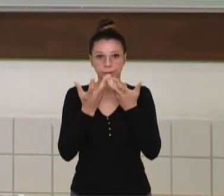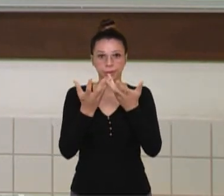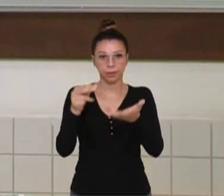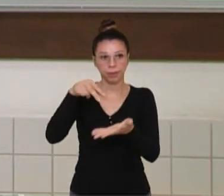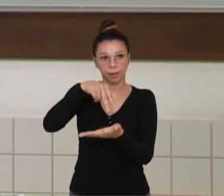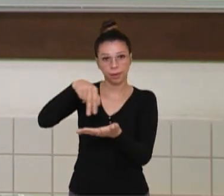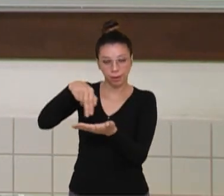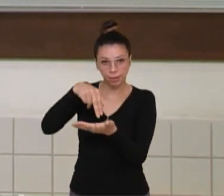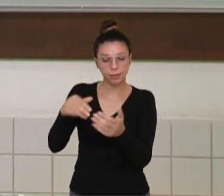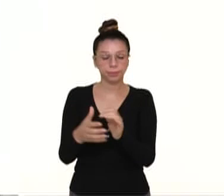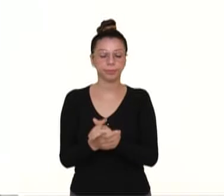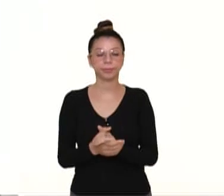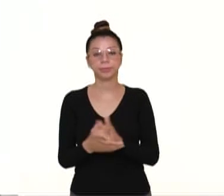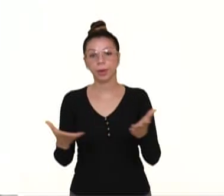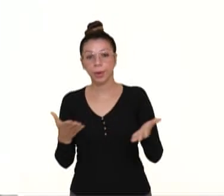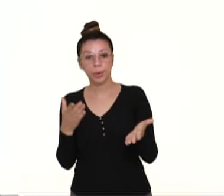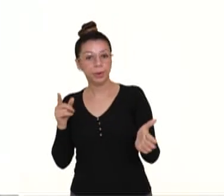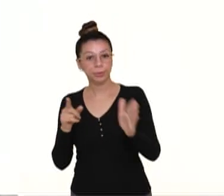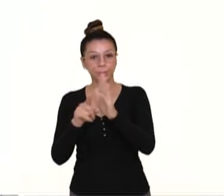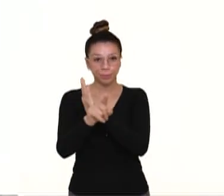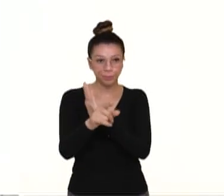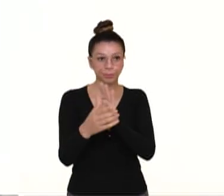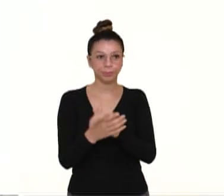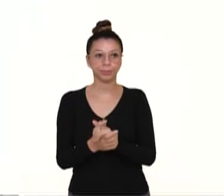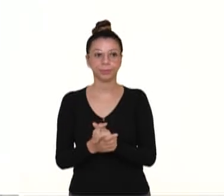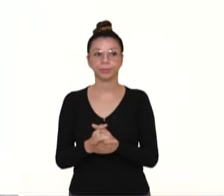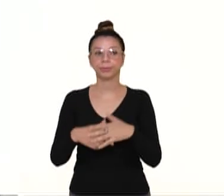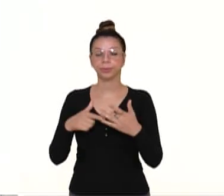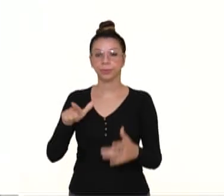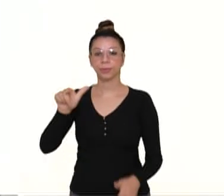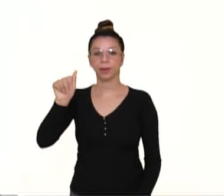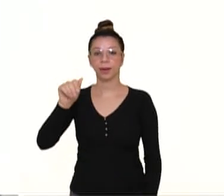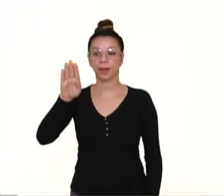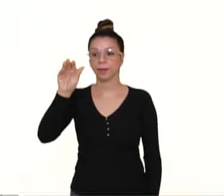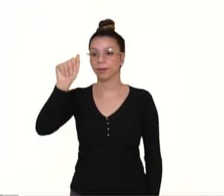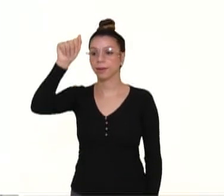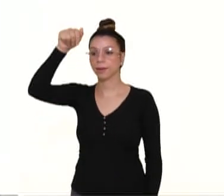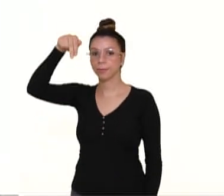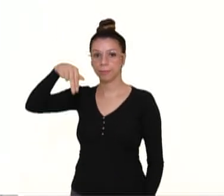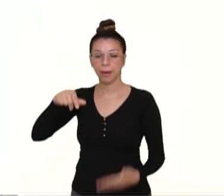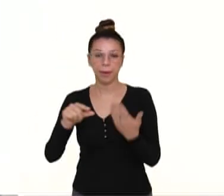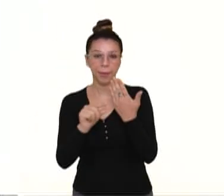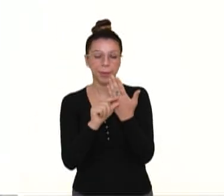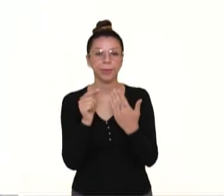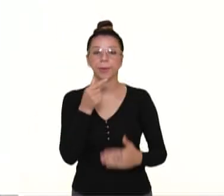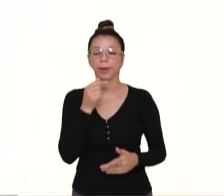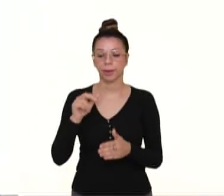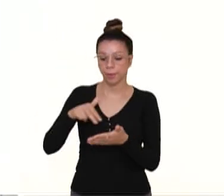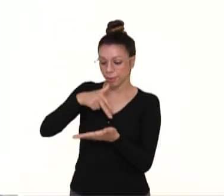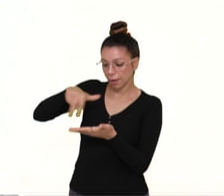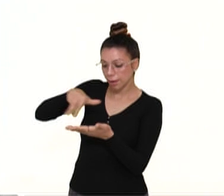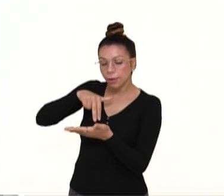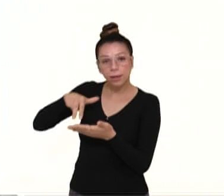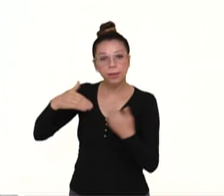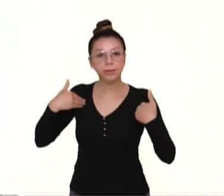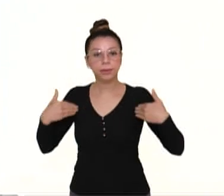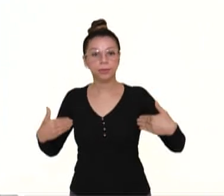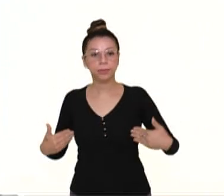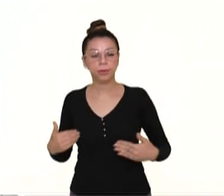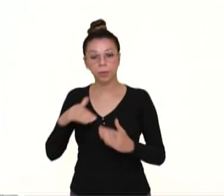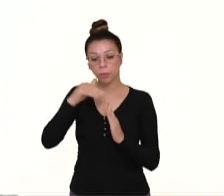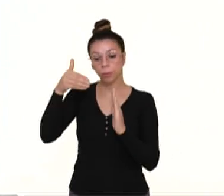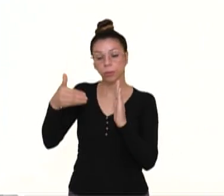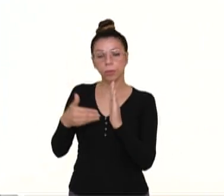um teste aqui para vocês. Para Laban, a dança envolve uma ação corporal com envolvimento total do